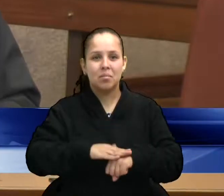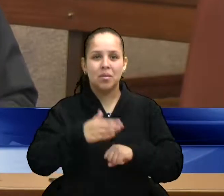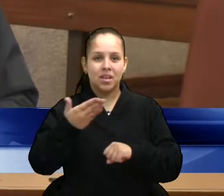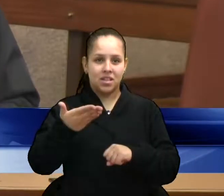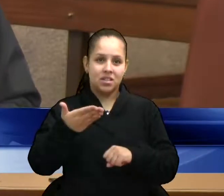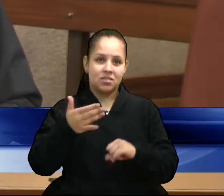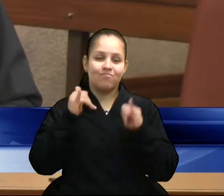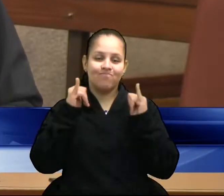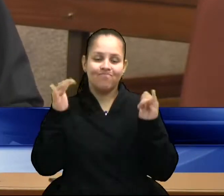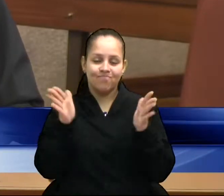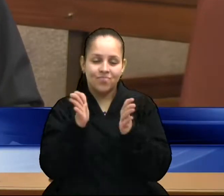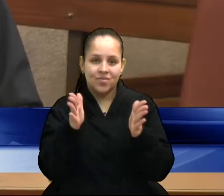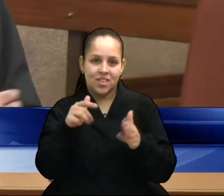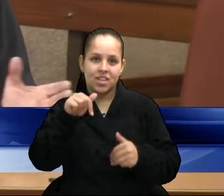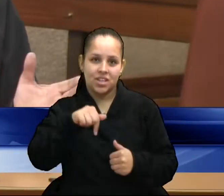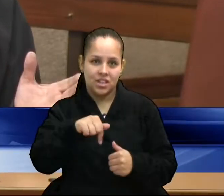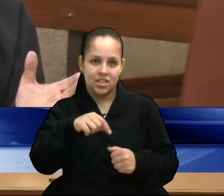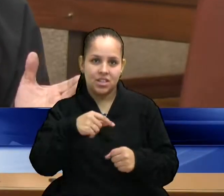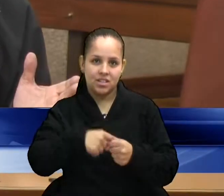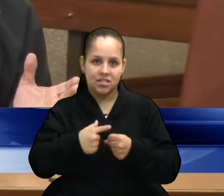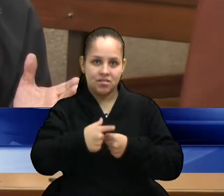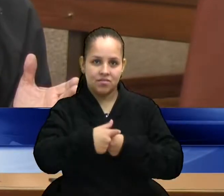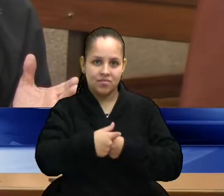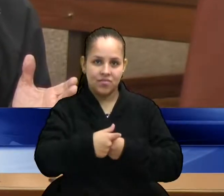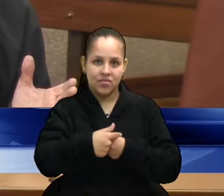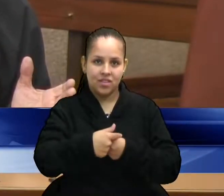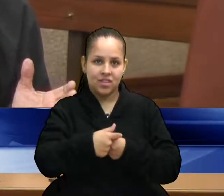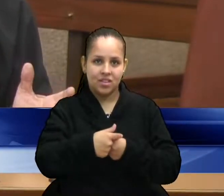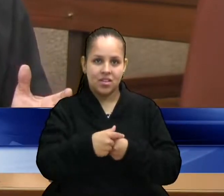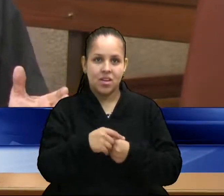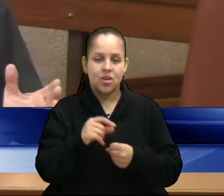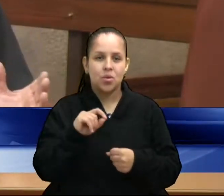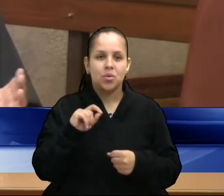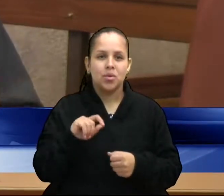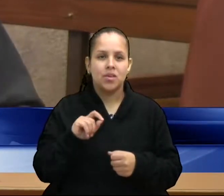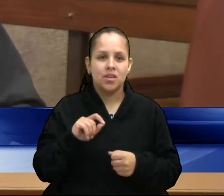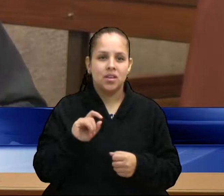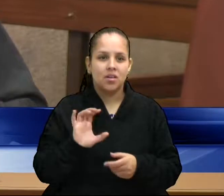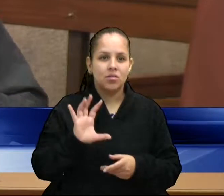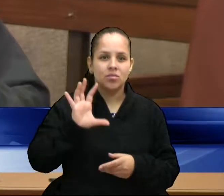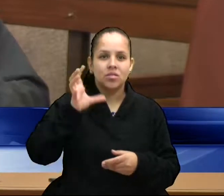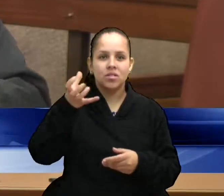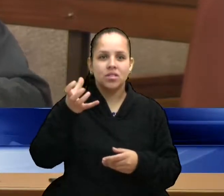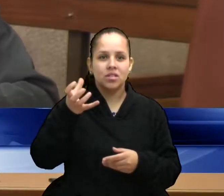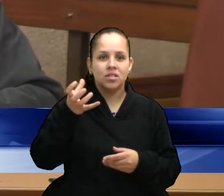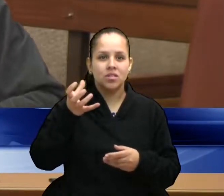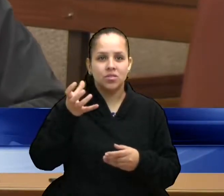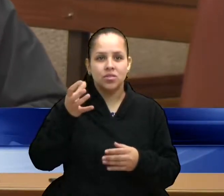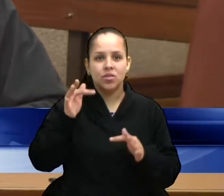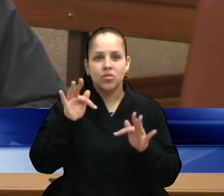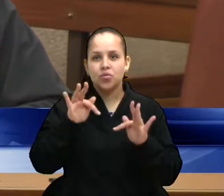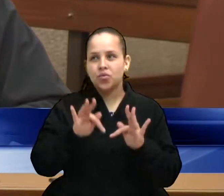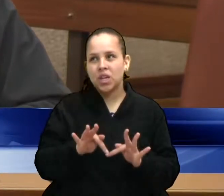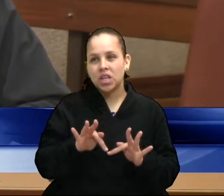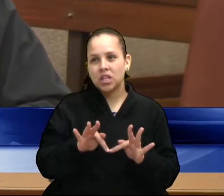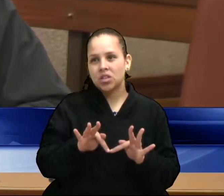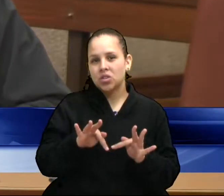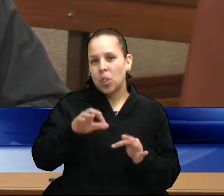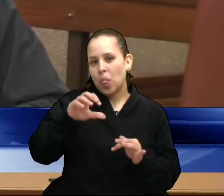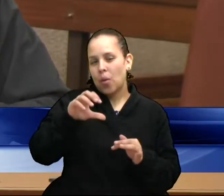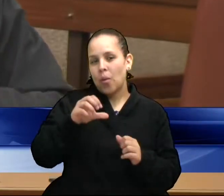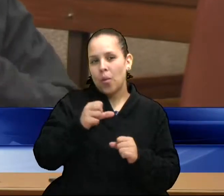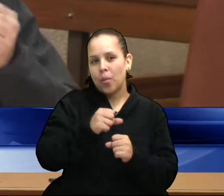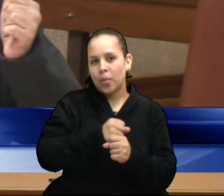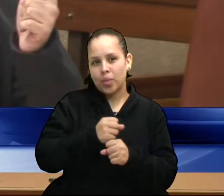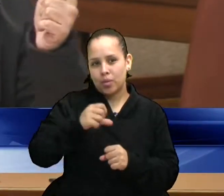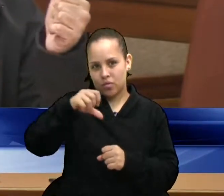município, né, e o que veio ocorrer só a partir do final da década de 90, né, quando